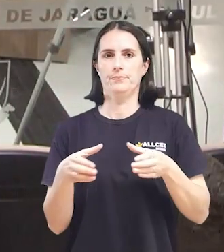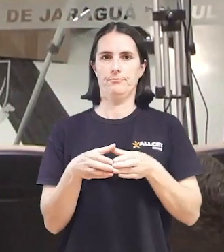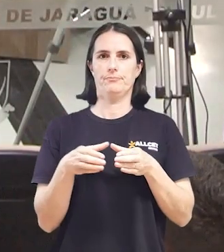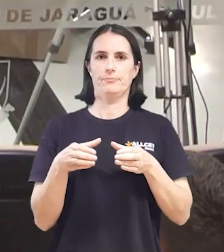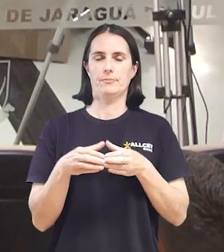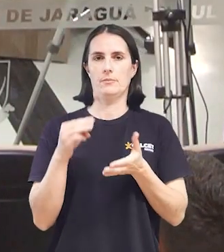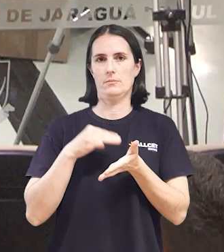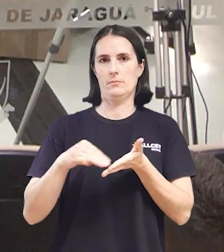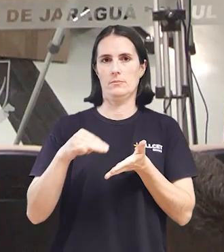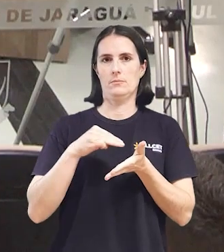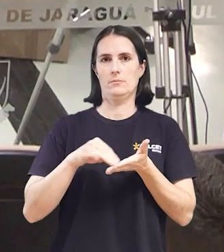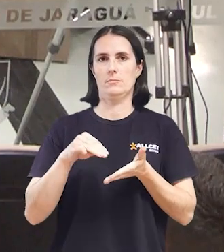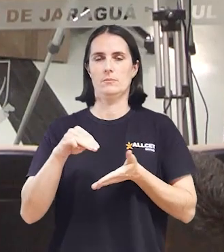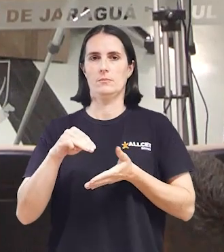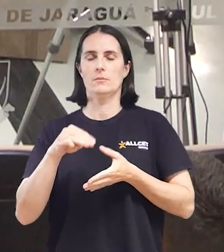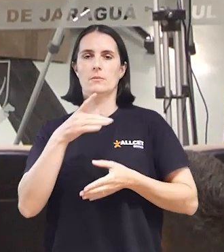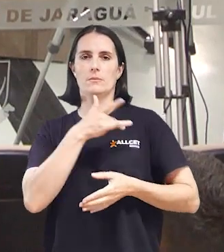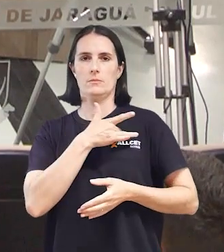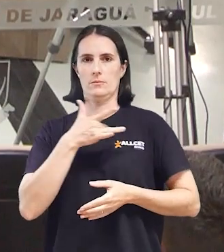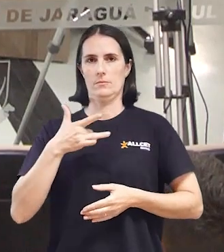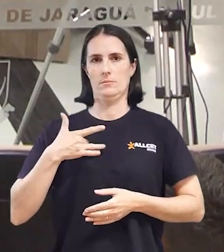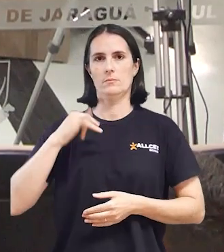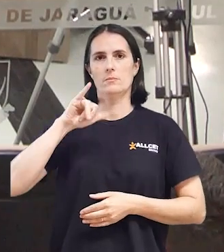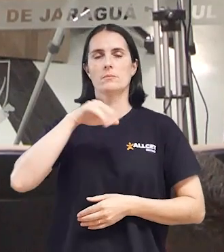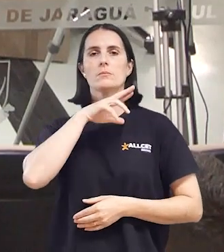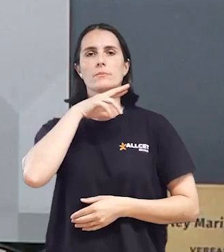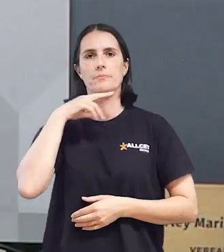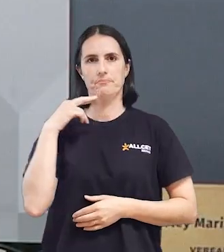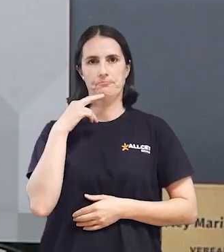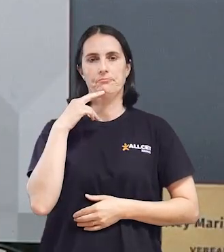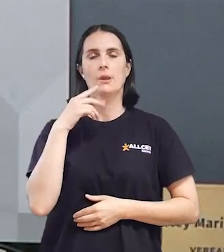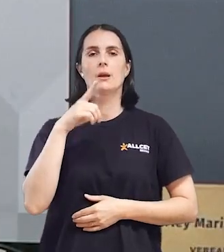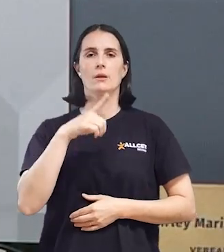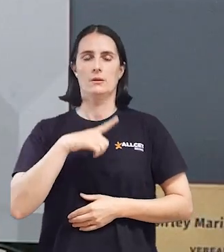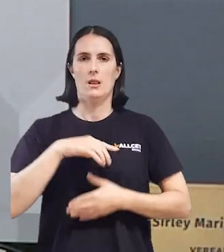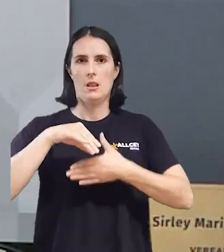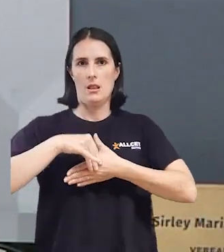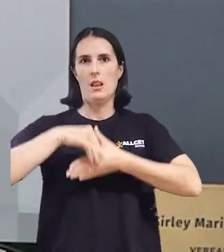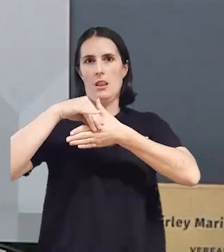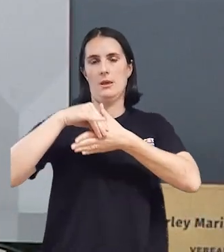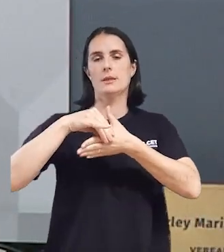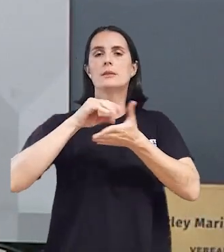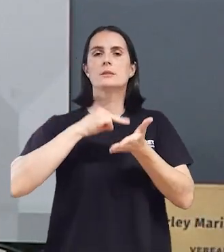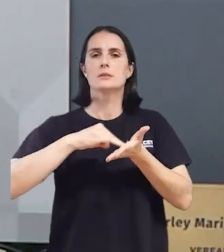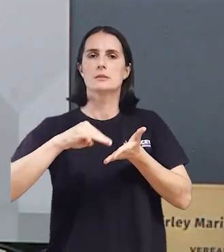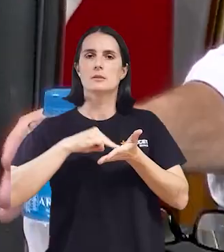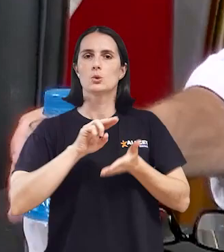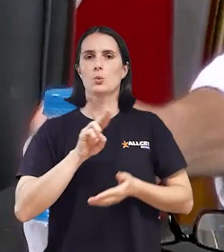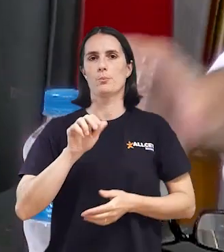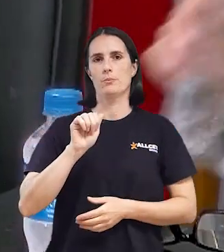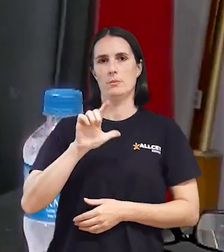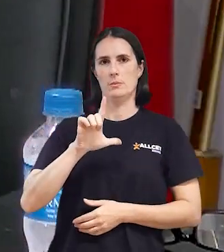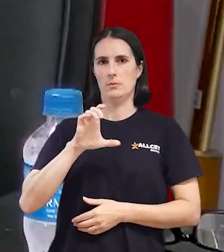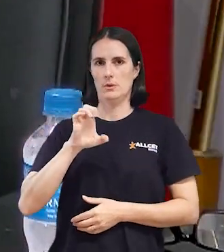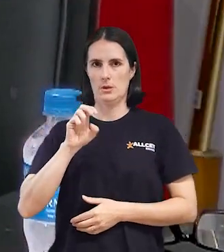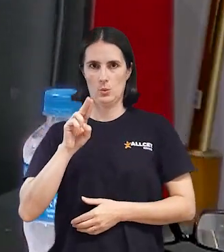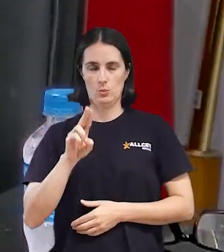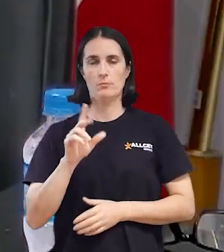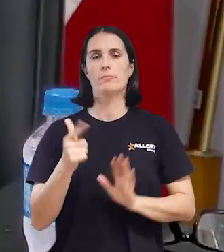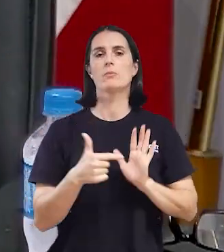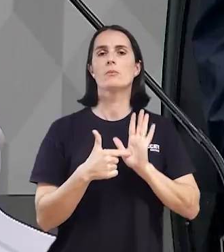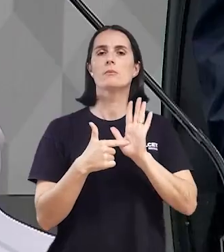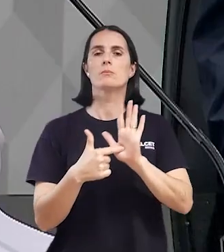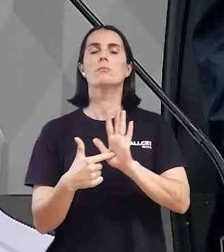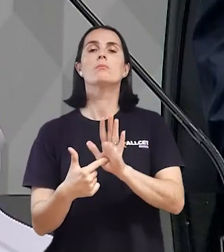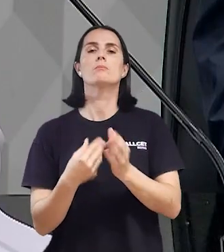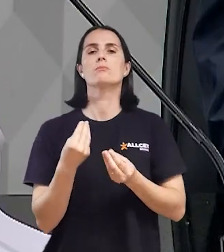a equipe da Secretaria Municipal de Saúde de taragua do Sul liderada pelo secretário Alceu morete apresentou os números